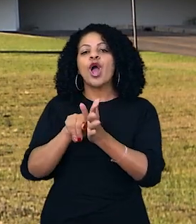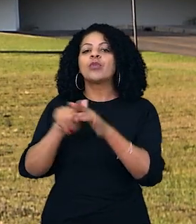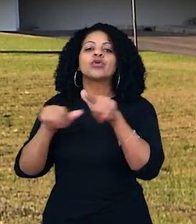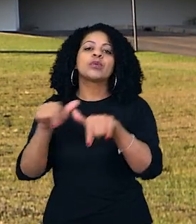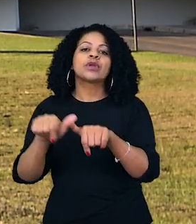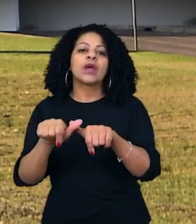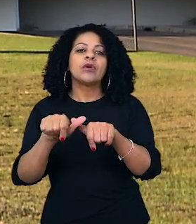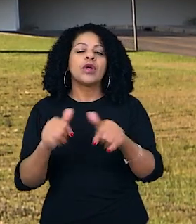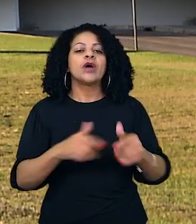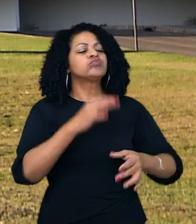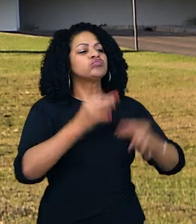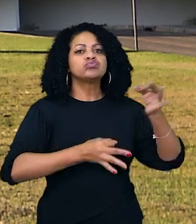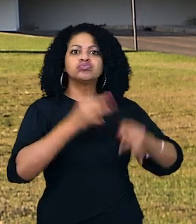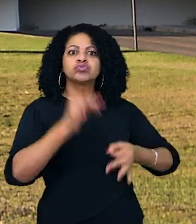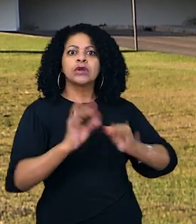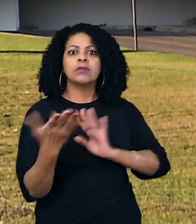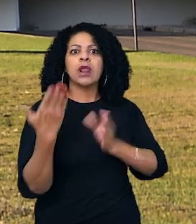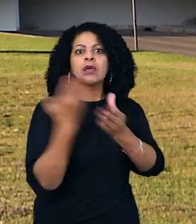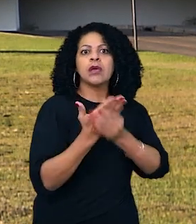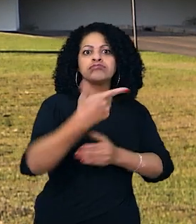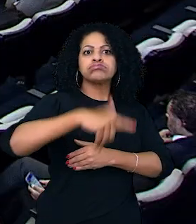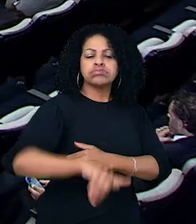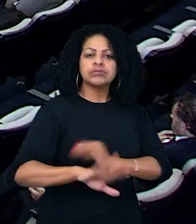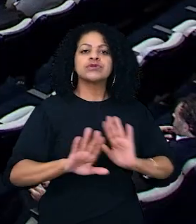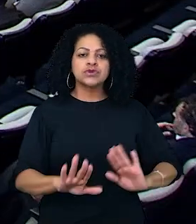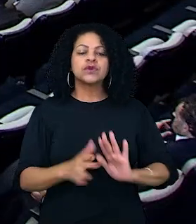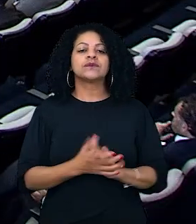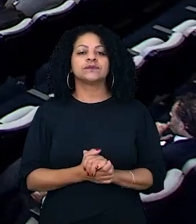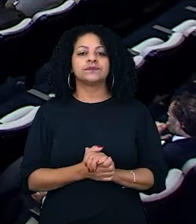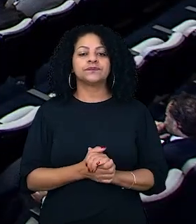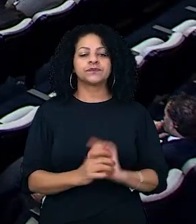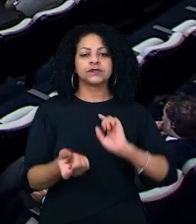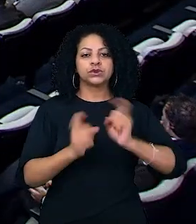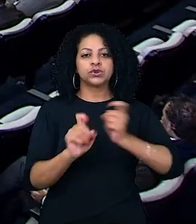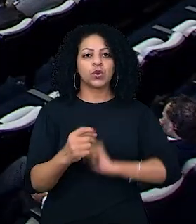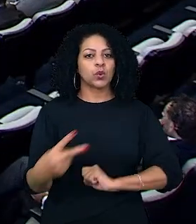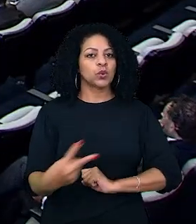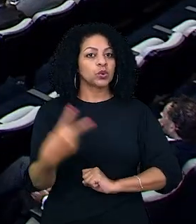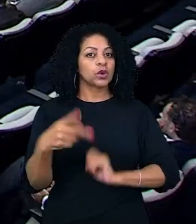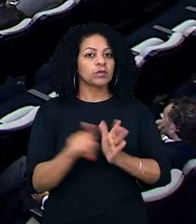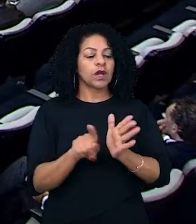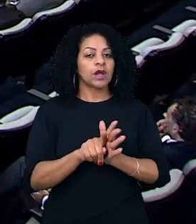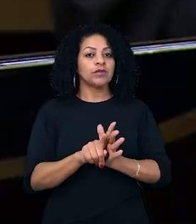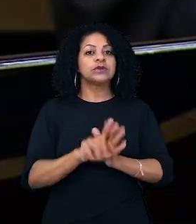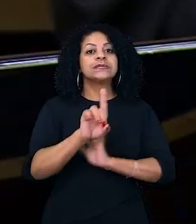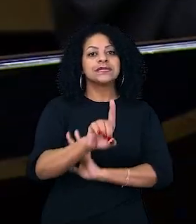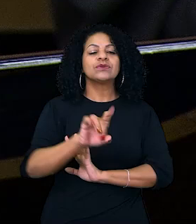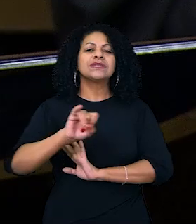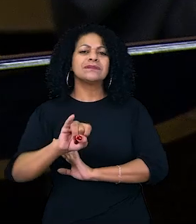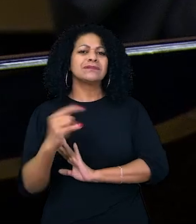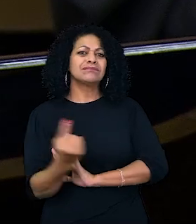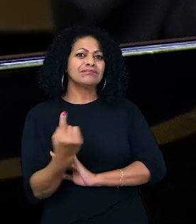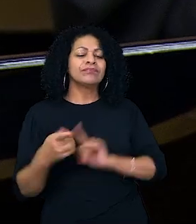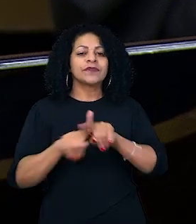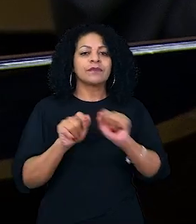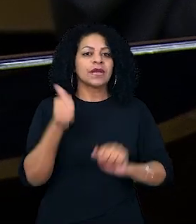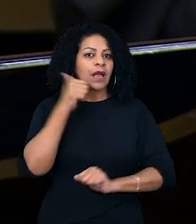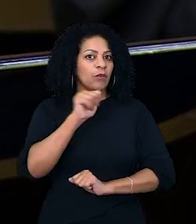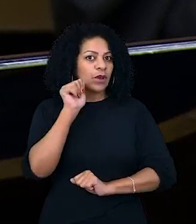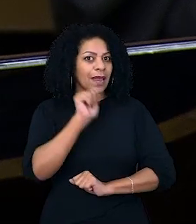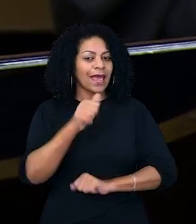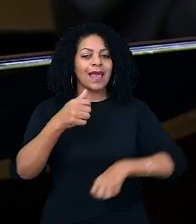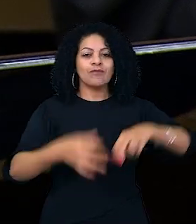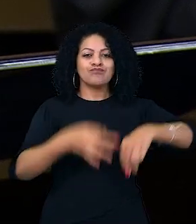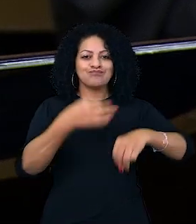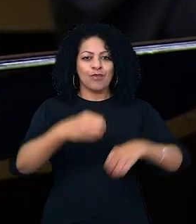então, recorreu ao Tribunal Superior do Trabalho. Na seção 2 de dissídios individuais, a relatora do caso, ministra